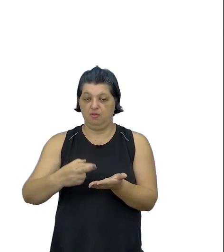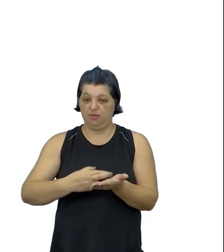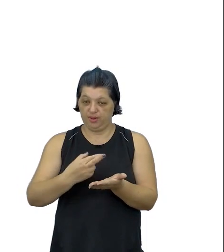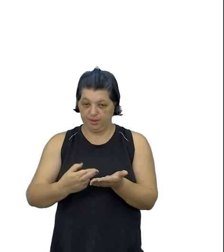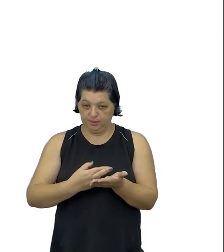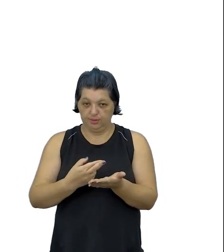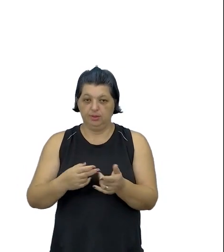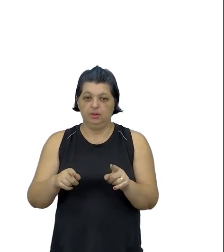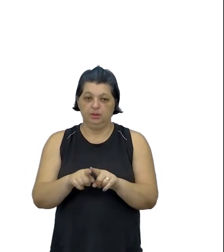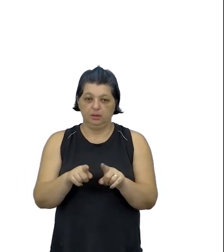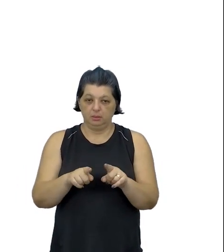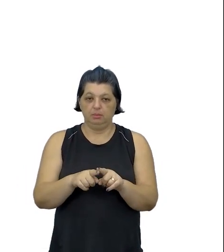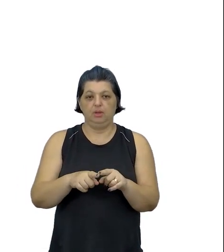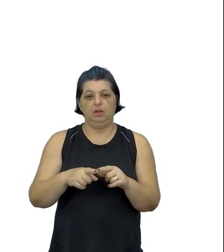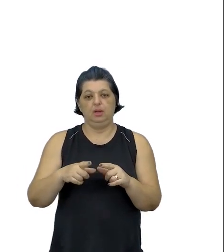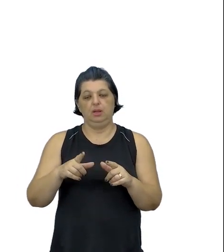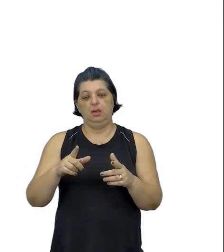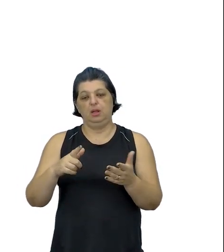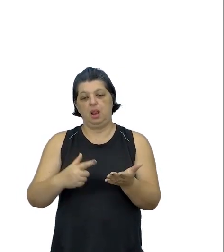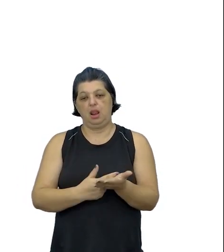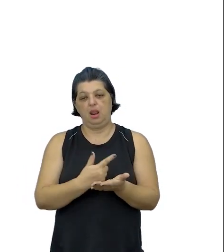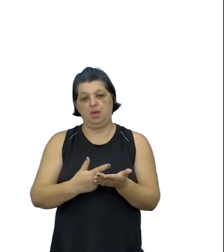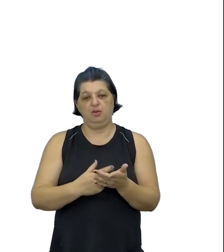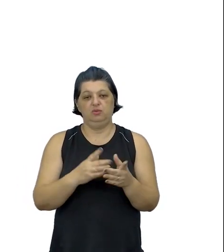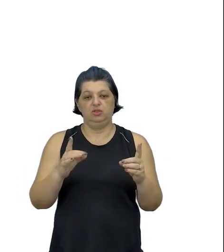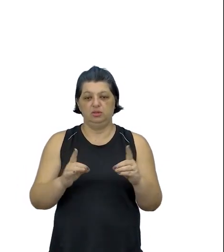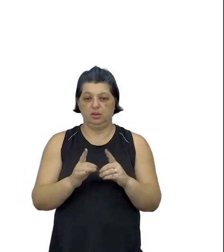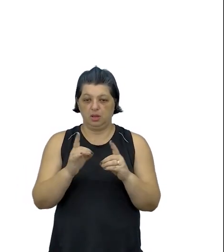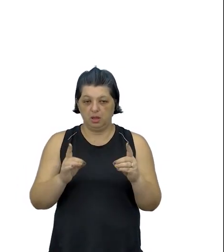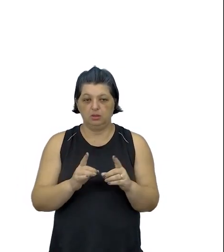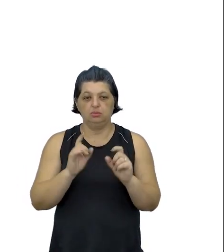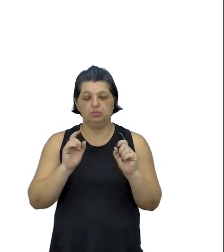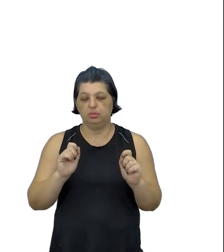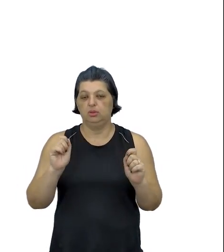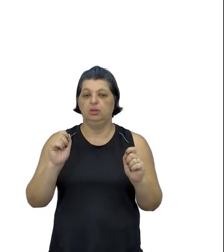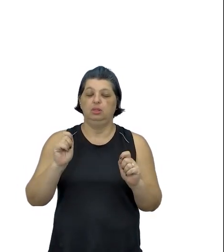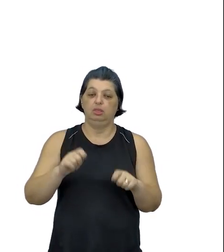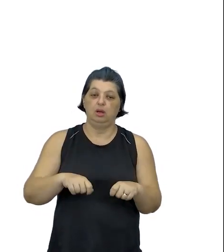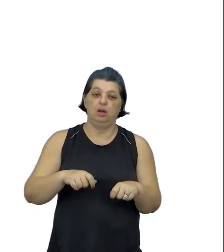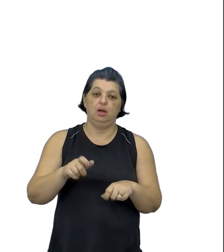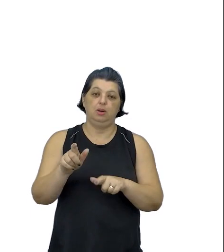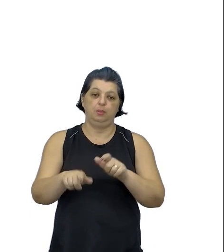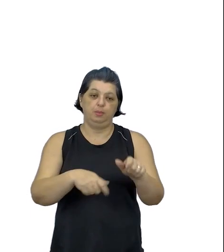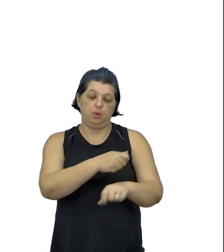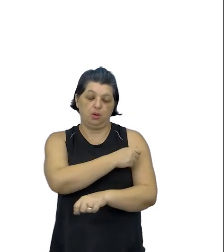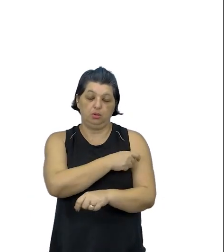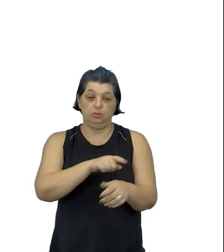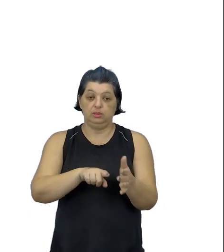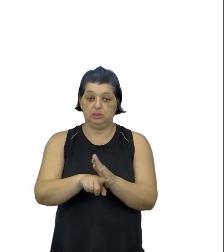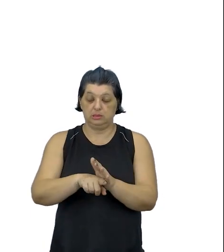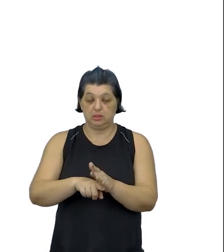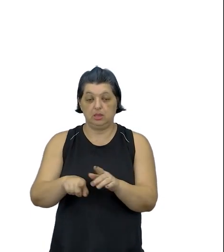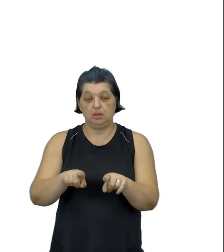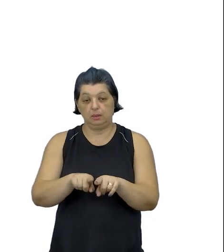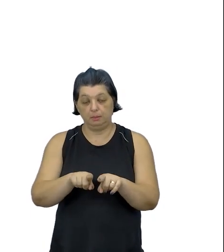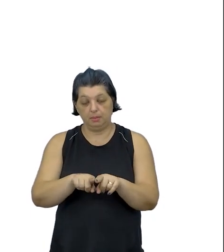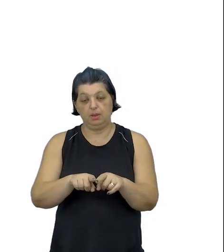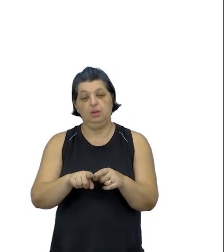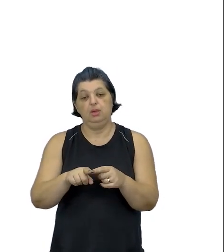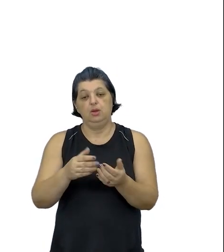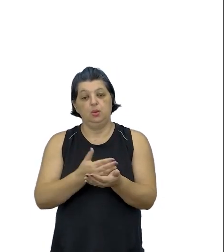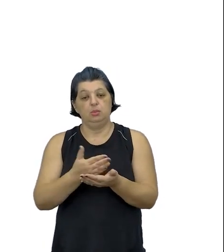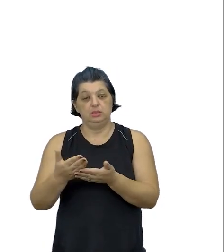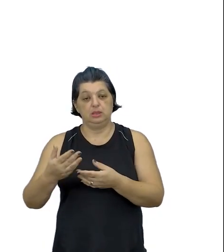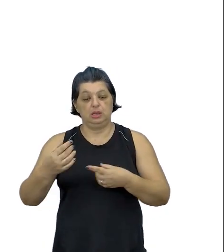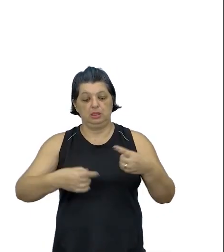o acesso deles, a possibilidade. Abrir um debate para discutir a temática desenvolvida